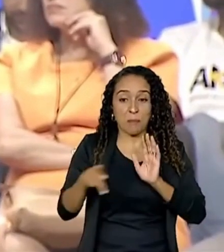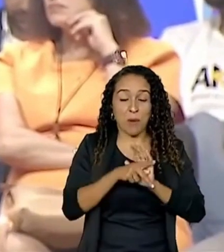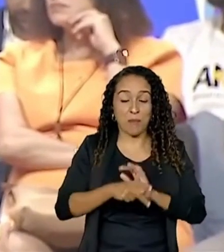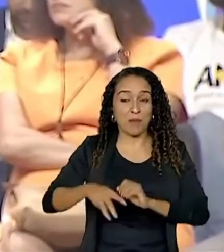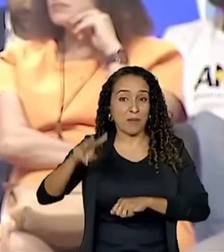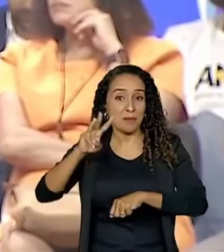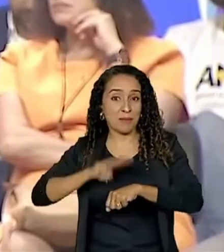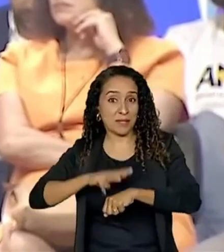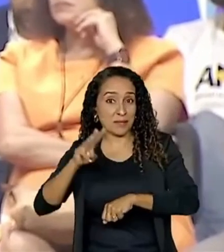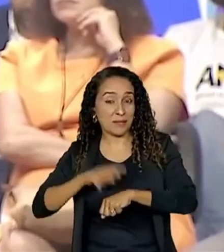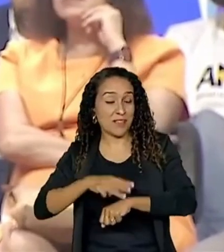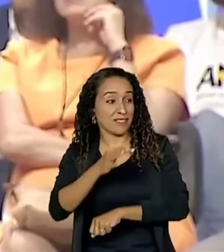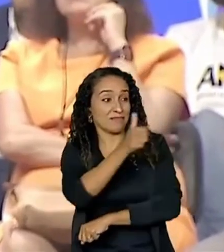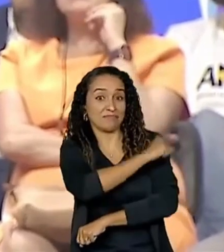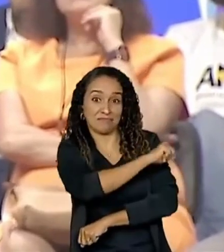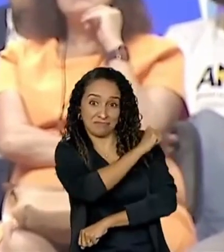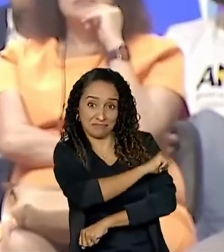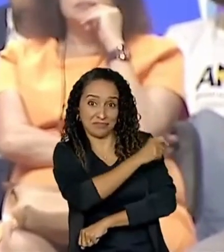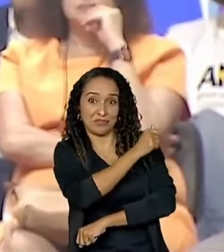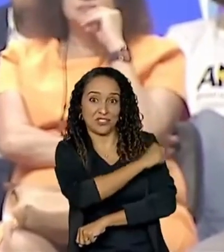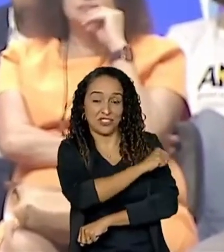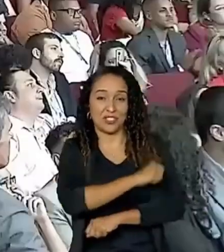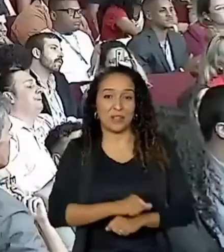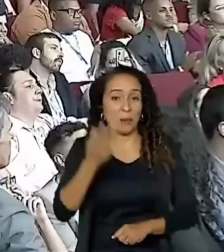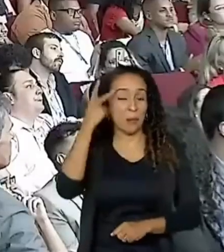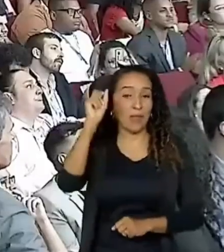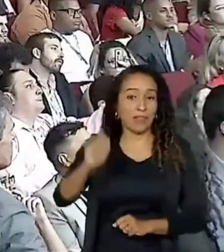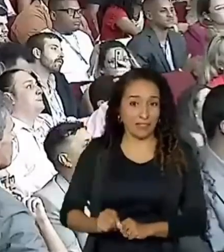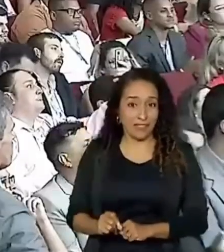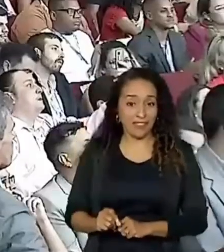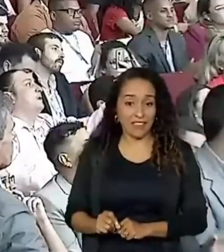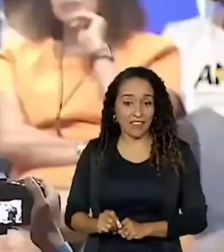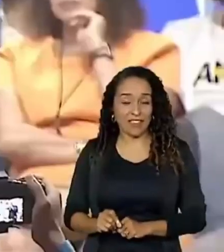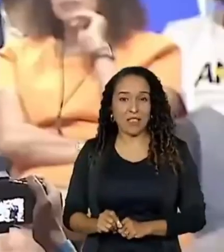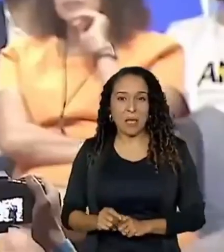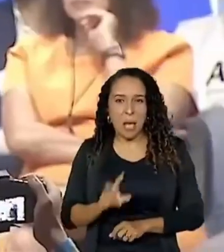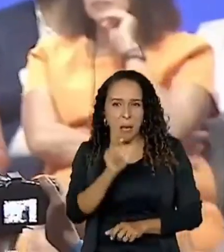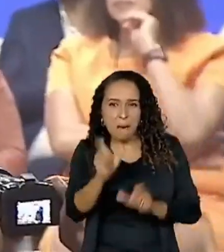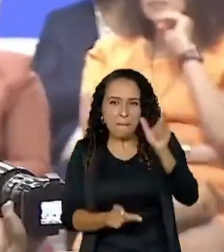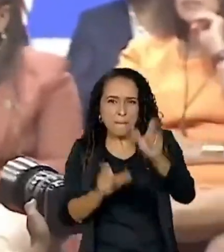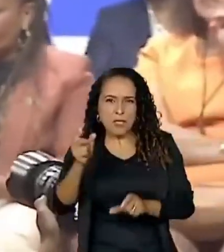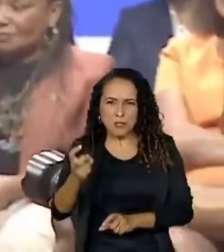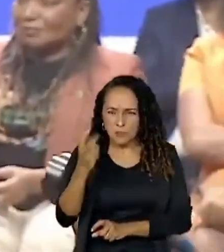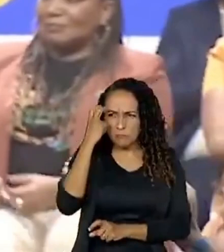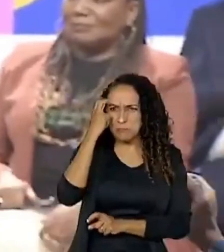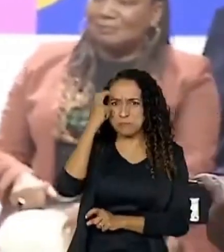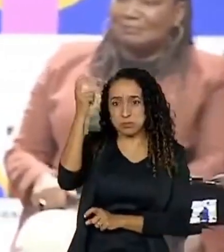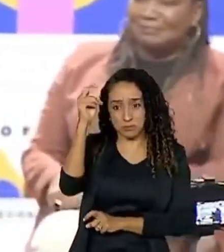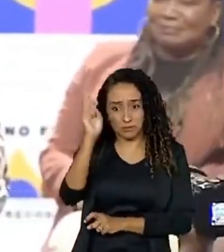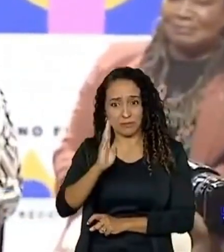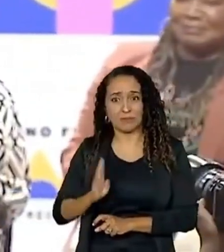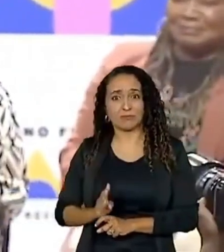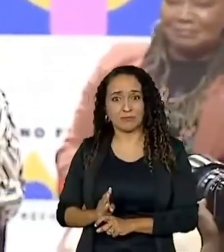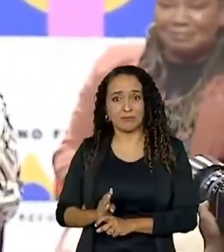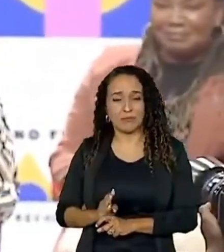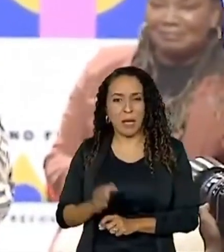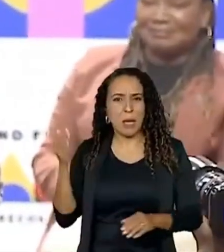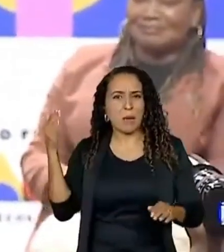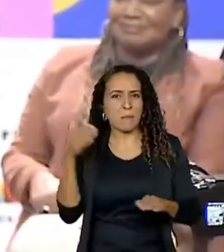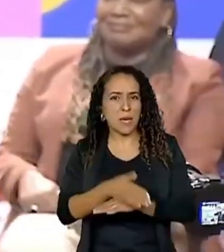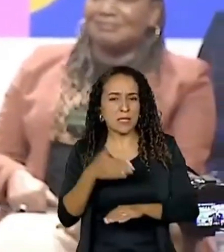Rio de Janeiro para que a gente pegue os gênios deste país que participam